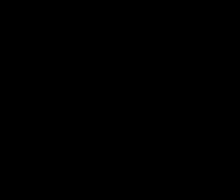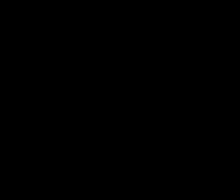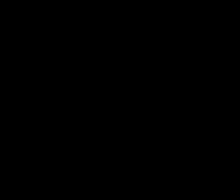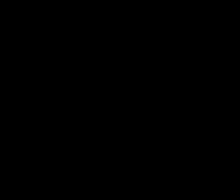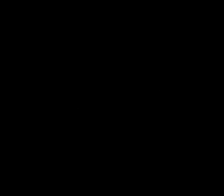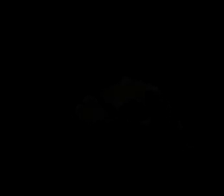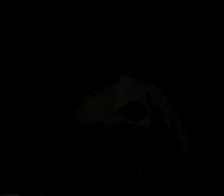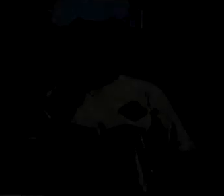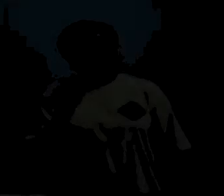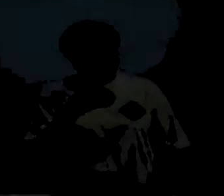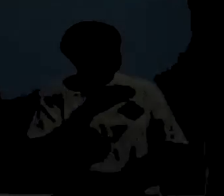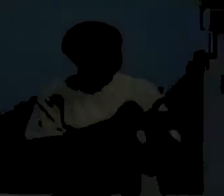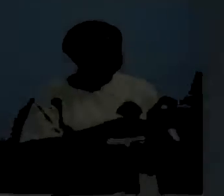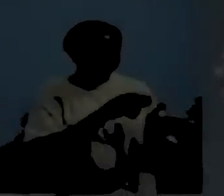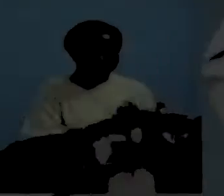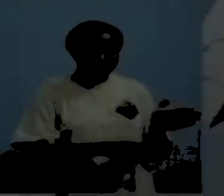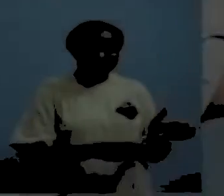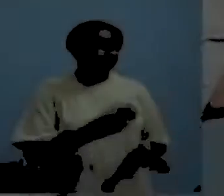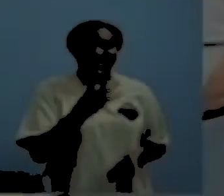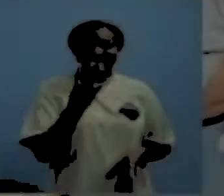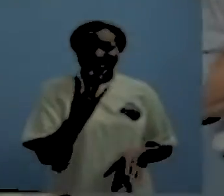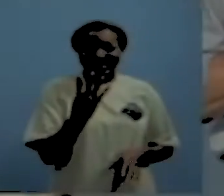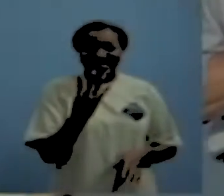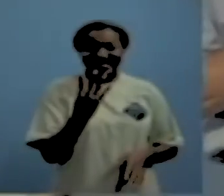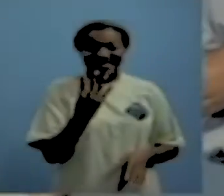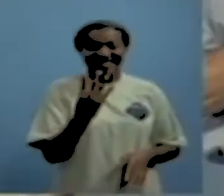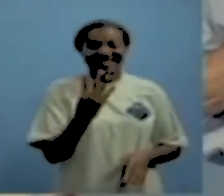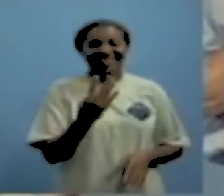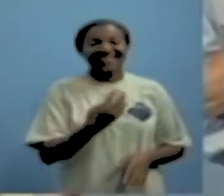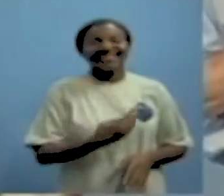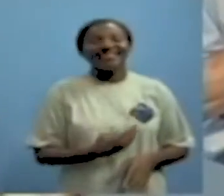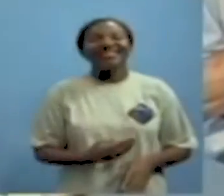Gênesis capítulo 4.